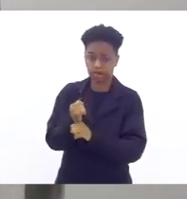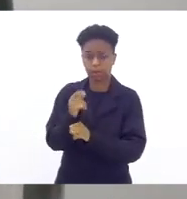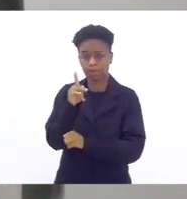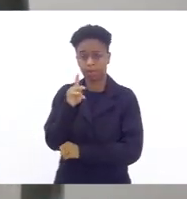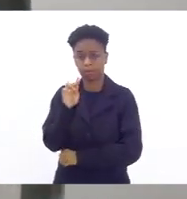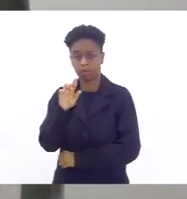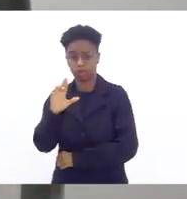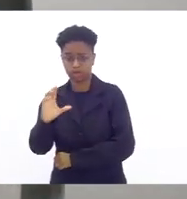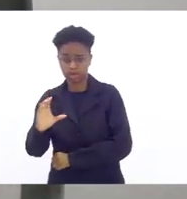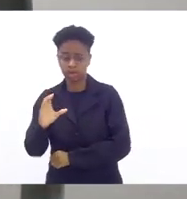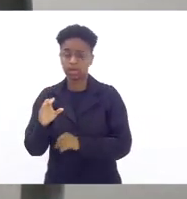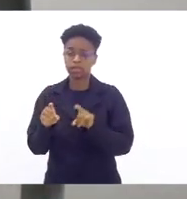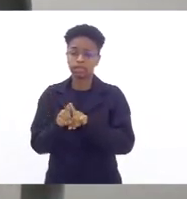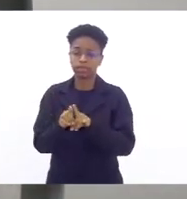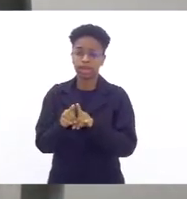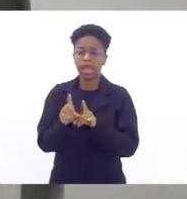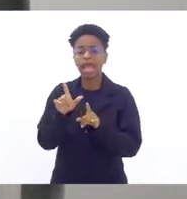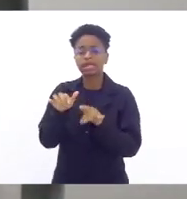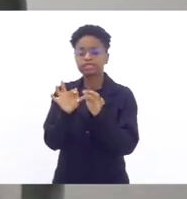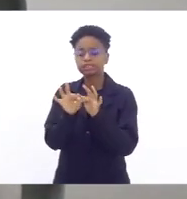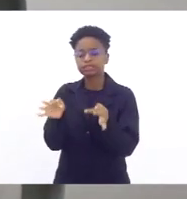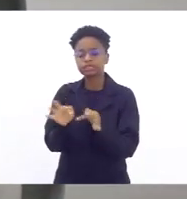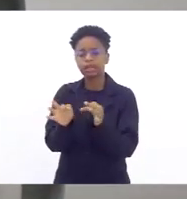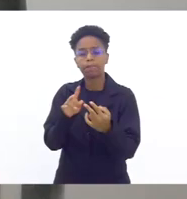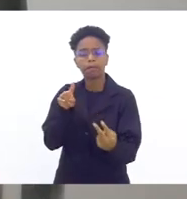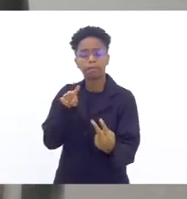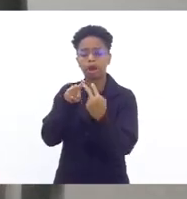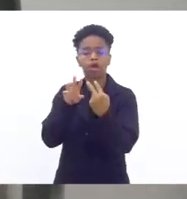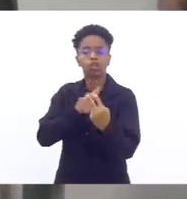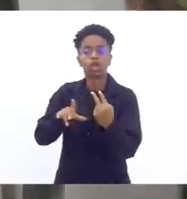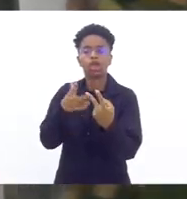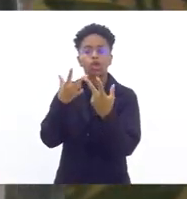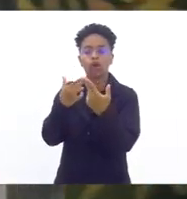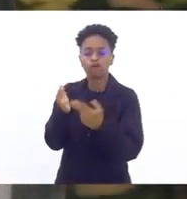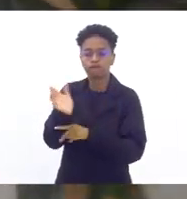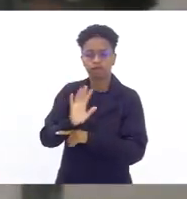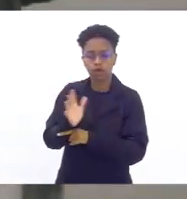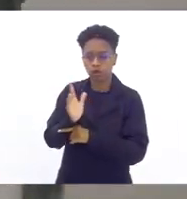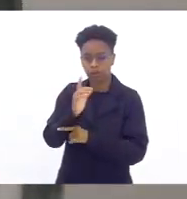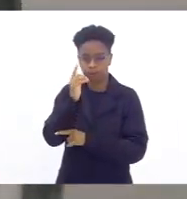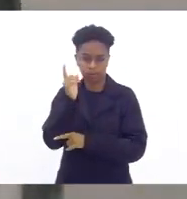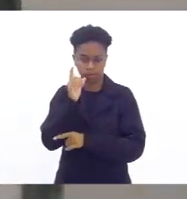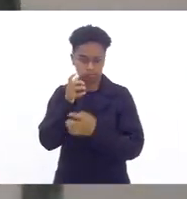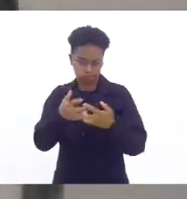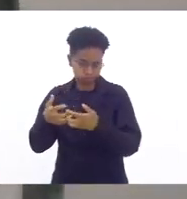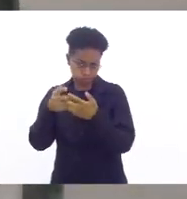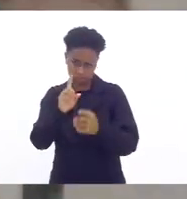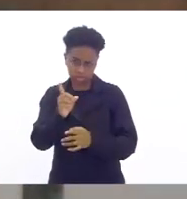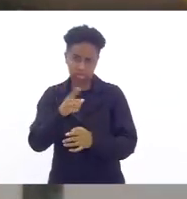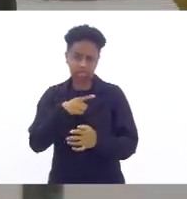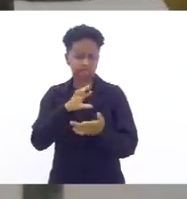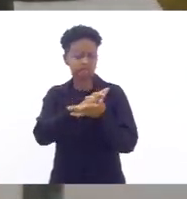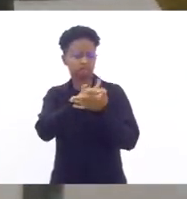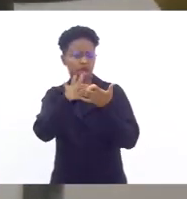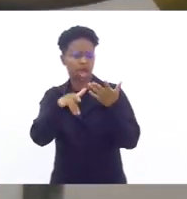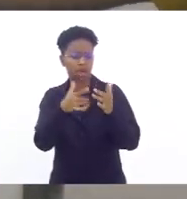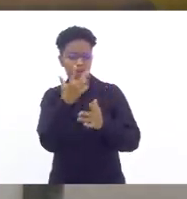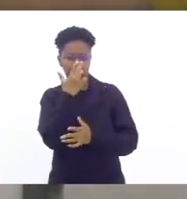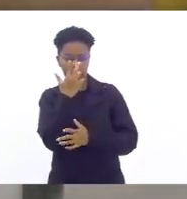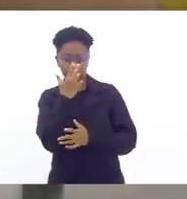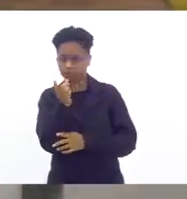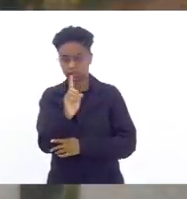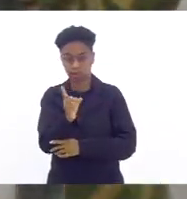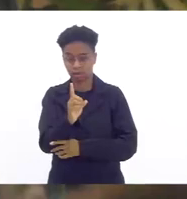reconhecimento sempre não é nem aquilo que a gente vendo filmes americanos que põe vários E você tem parecidos não é aquele